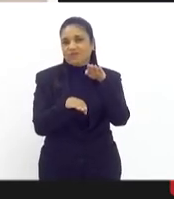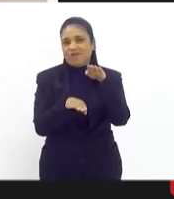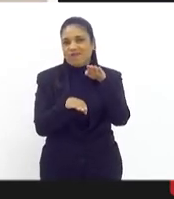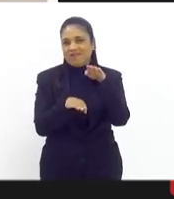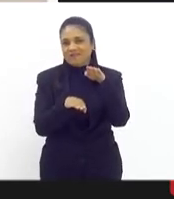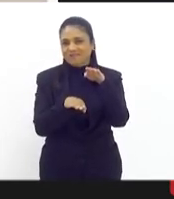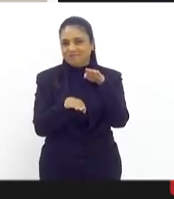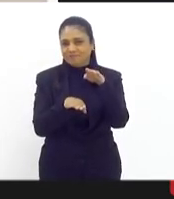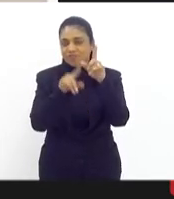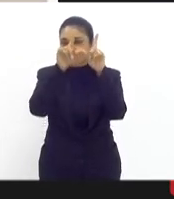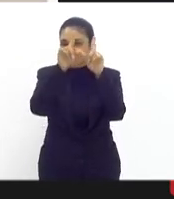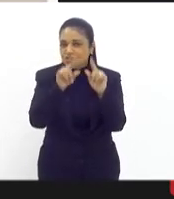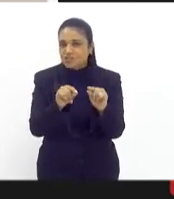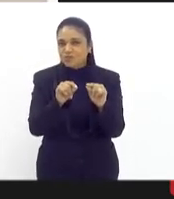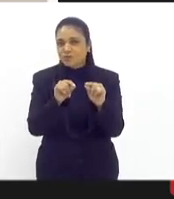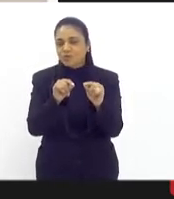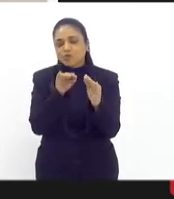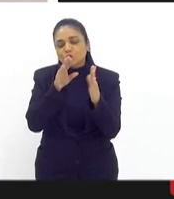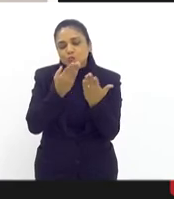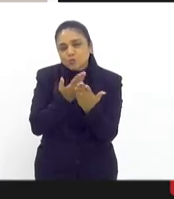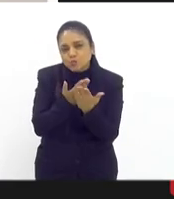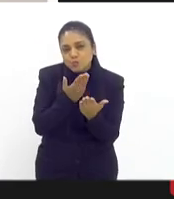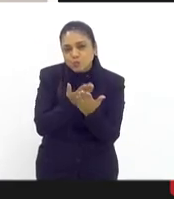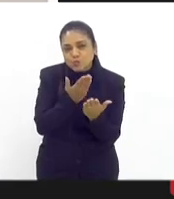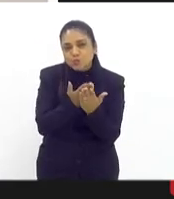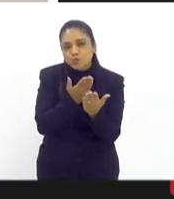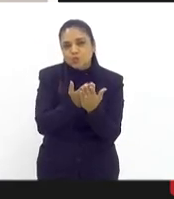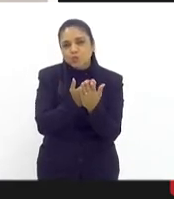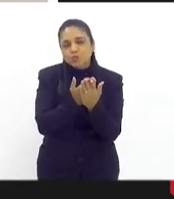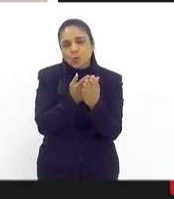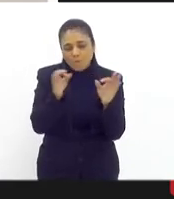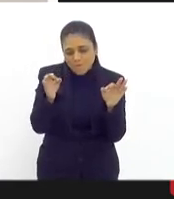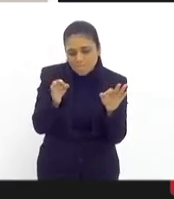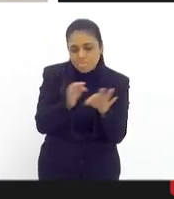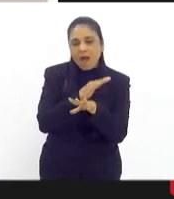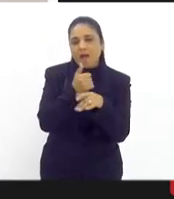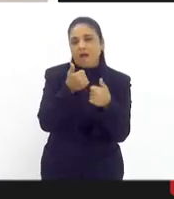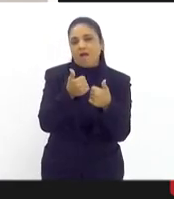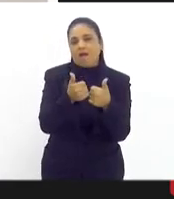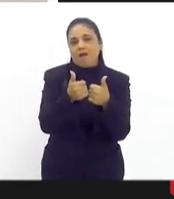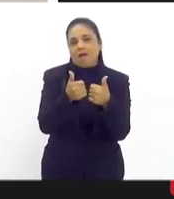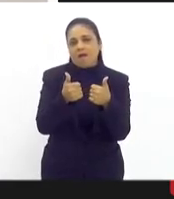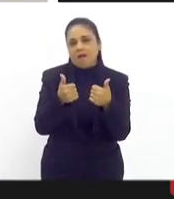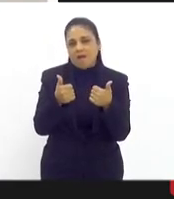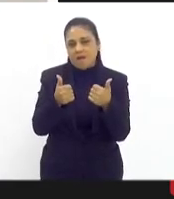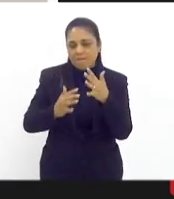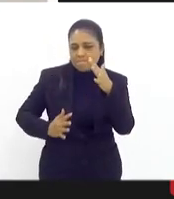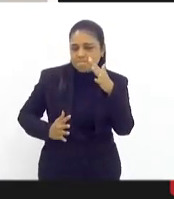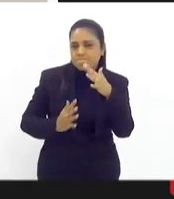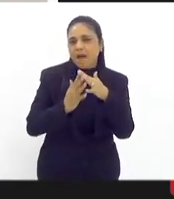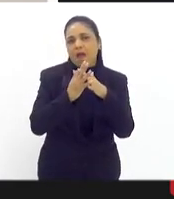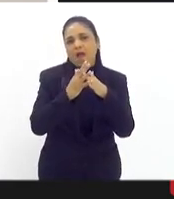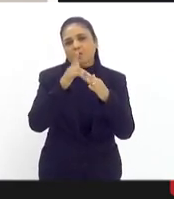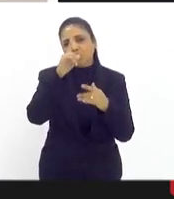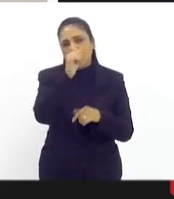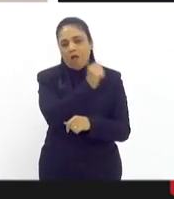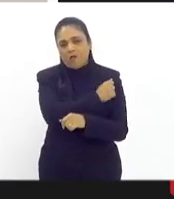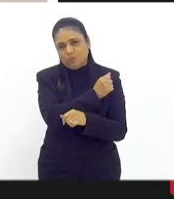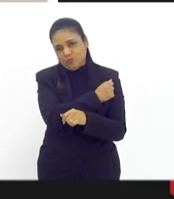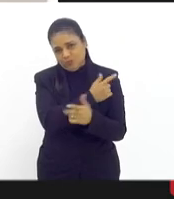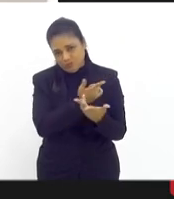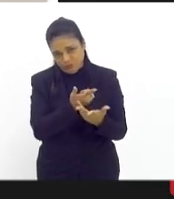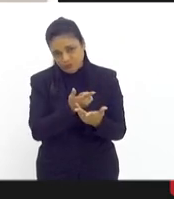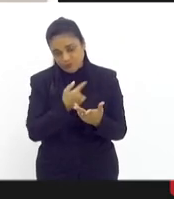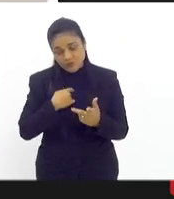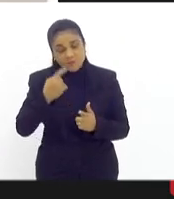as possibilidades, né, de um estudo mais completo para os nossos alunos. Então, a gente precisa pensar em todos esses aspectos. E